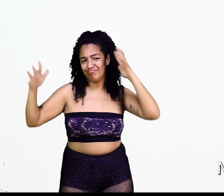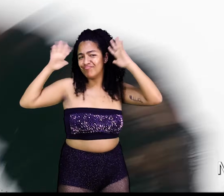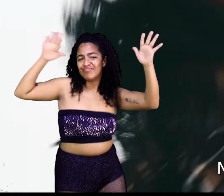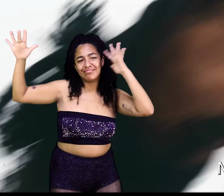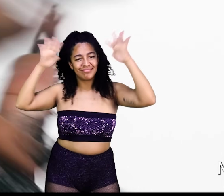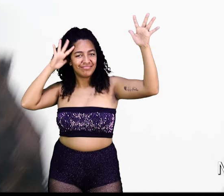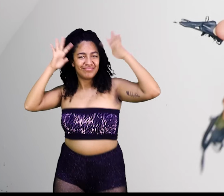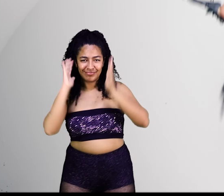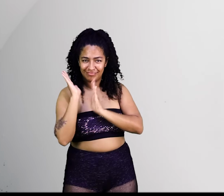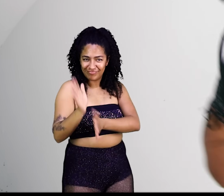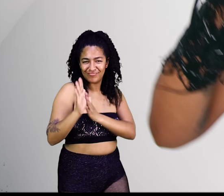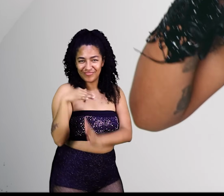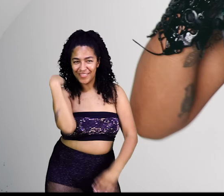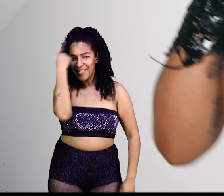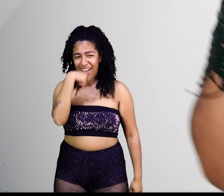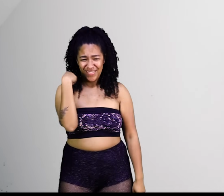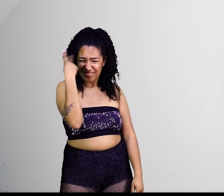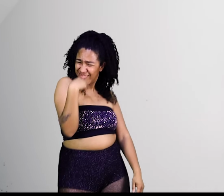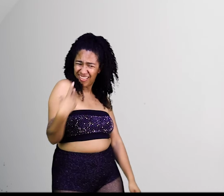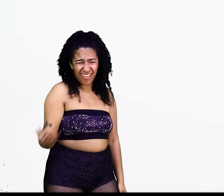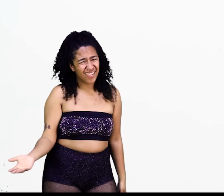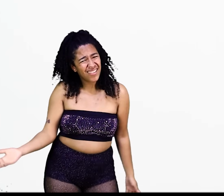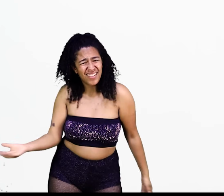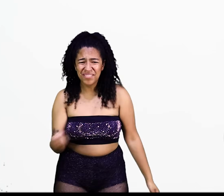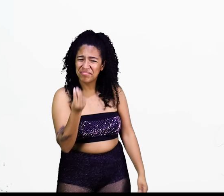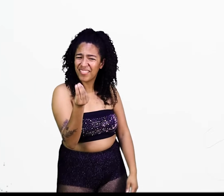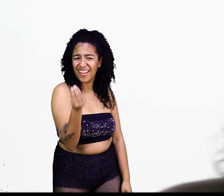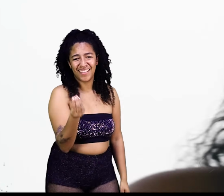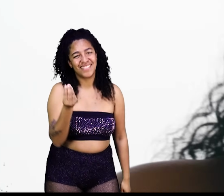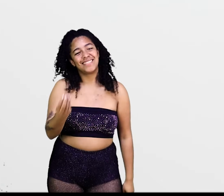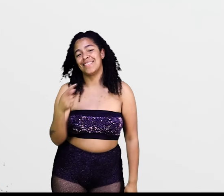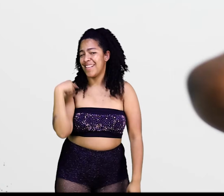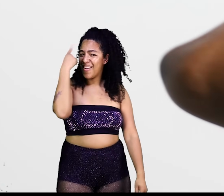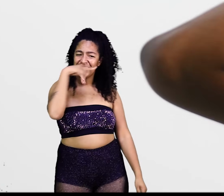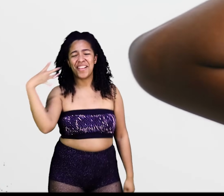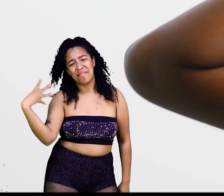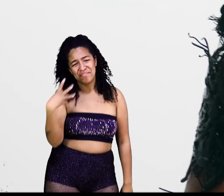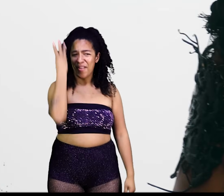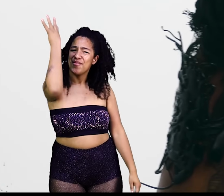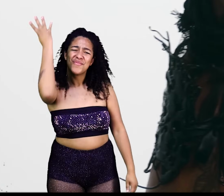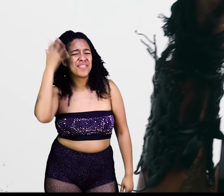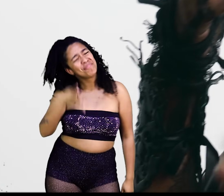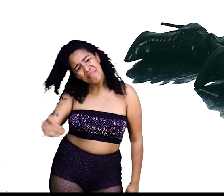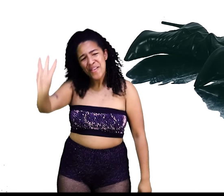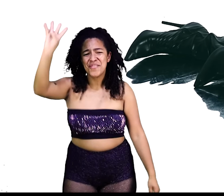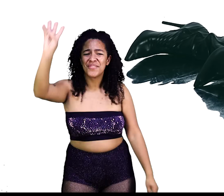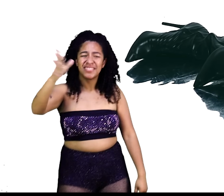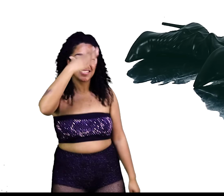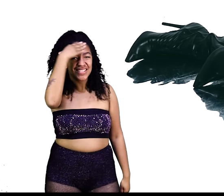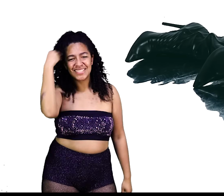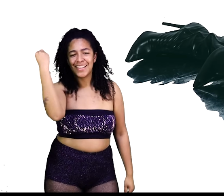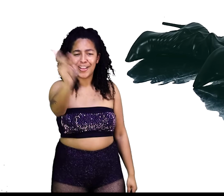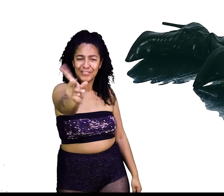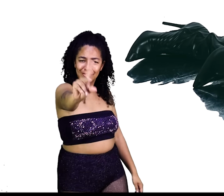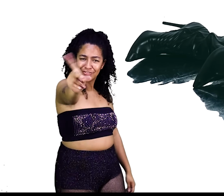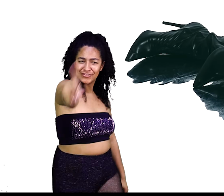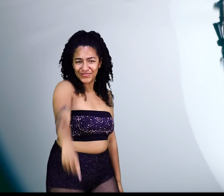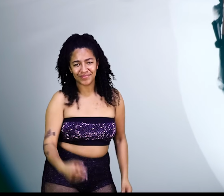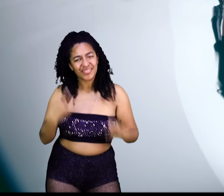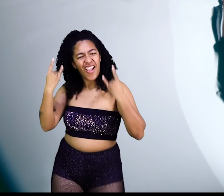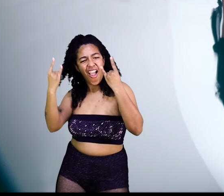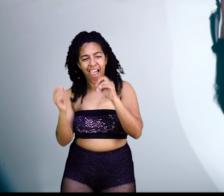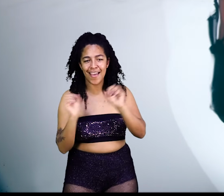sigo os passos que sonhei. Ficam de cara, me perguntam como fiz. As mesmas caras que viravam para mim, não me